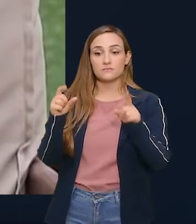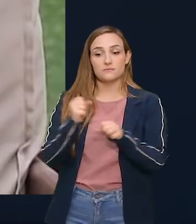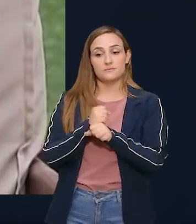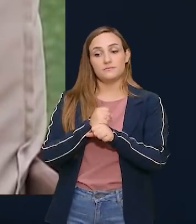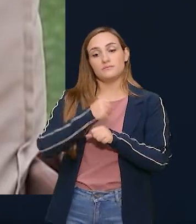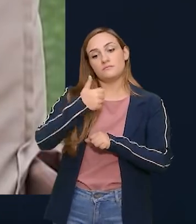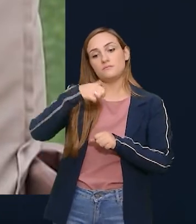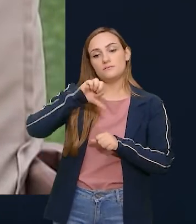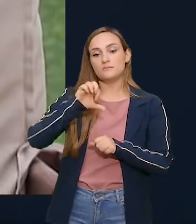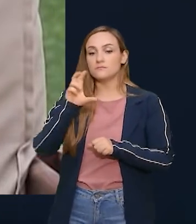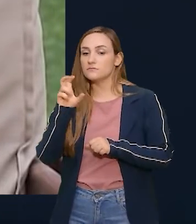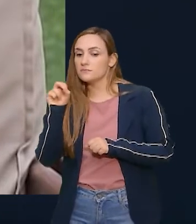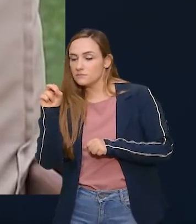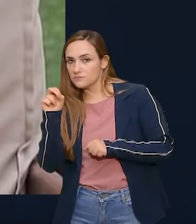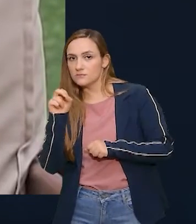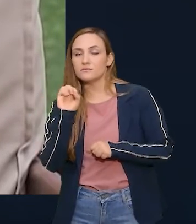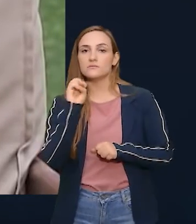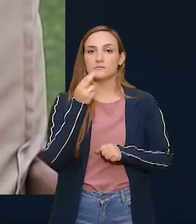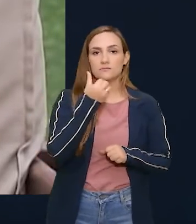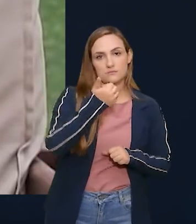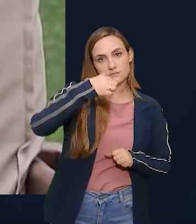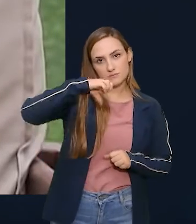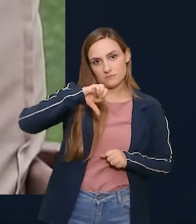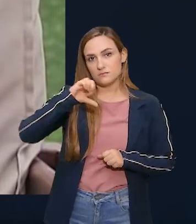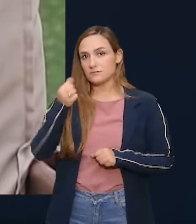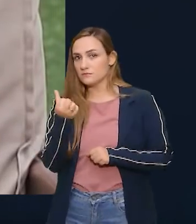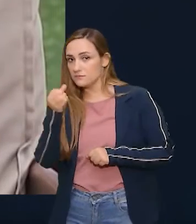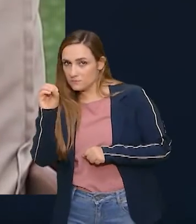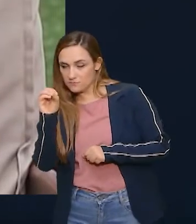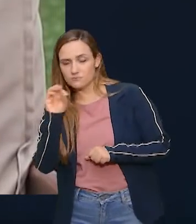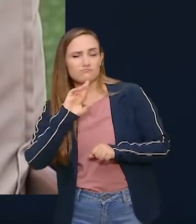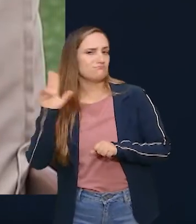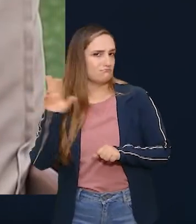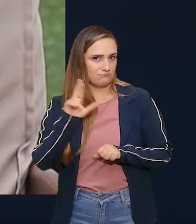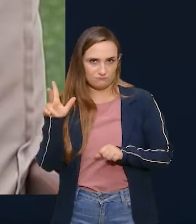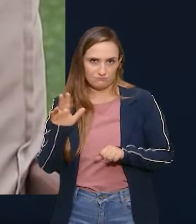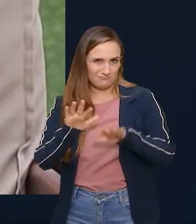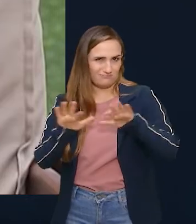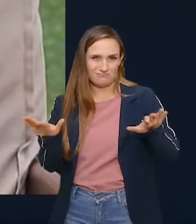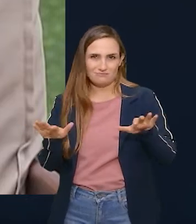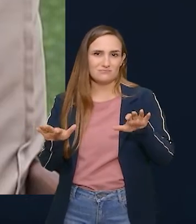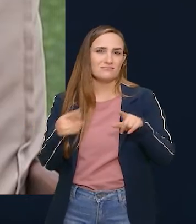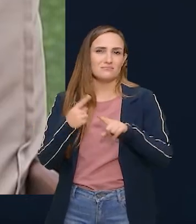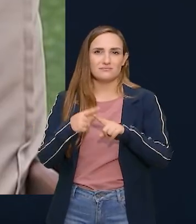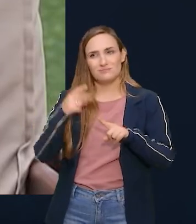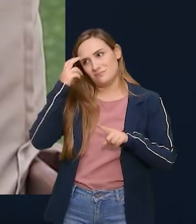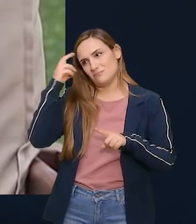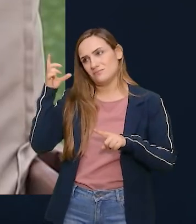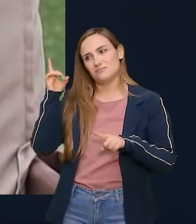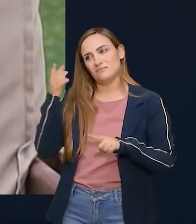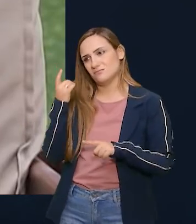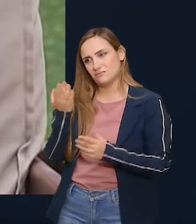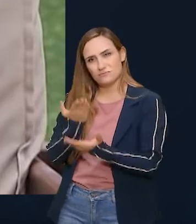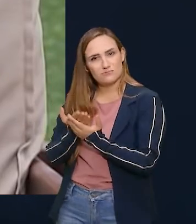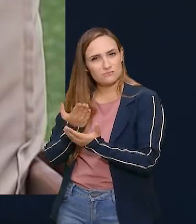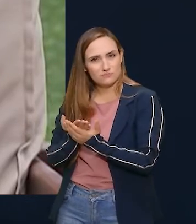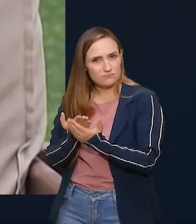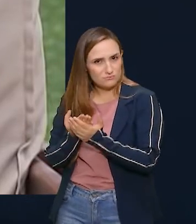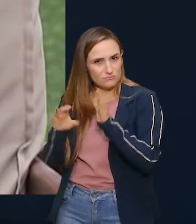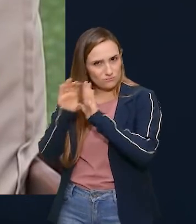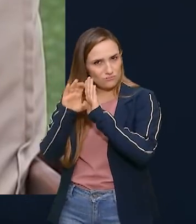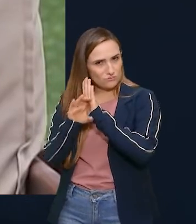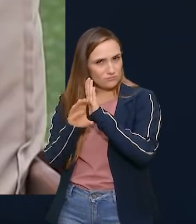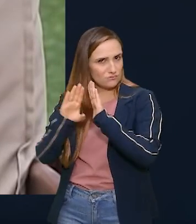humana. A partir lá da década de 50, 60, isso foi se diferenciando, começou a se ver